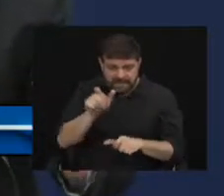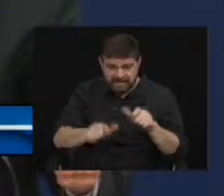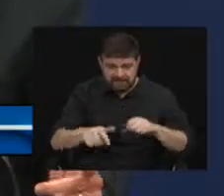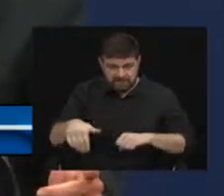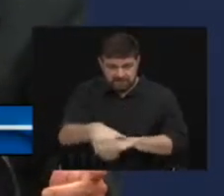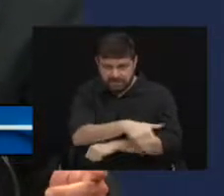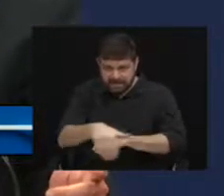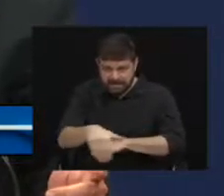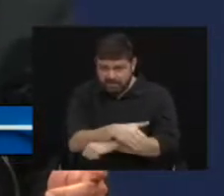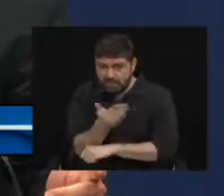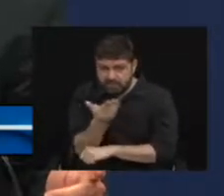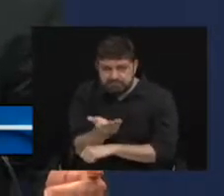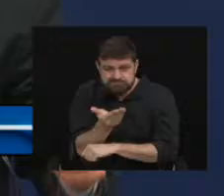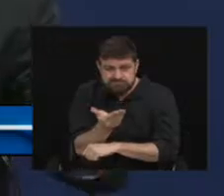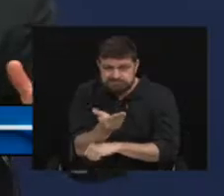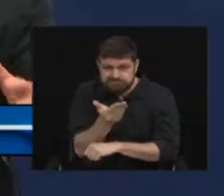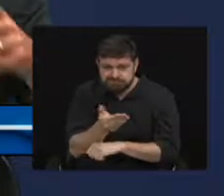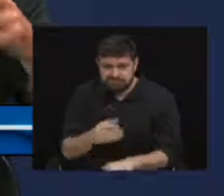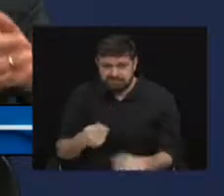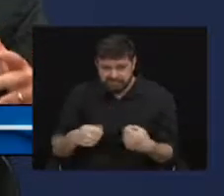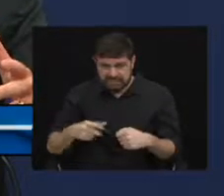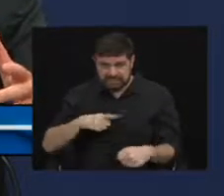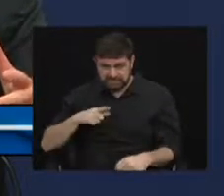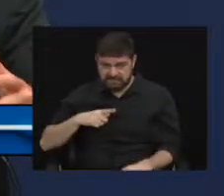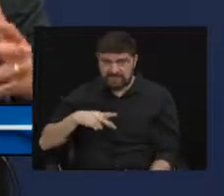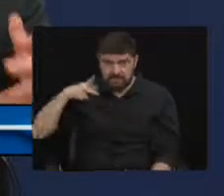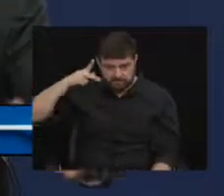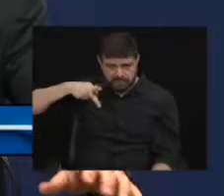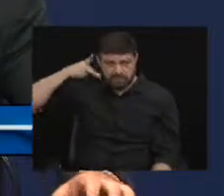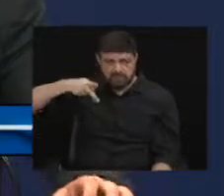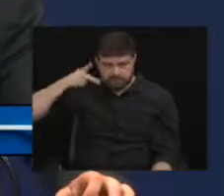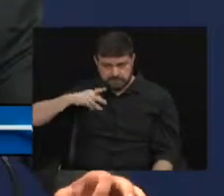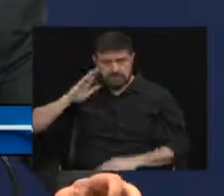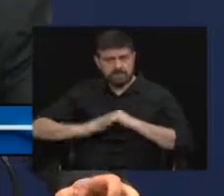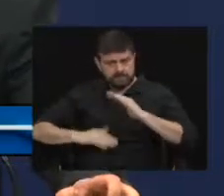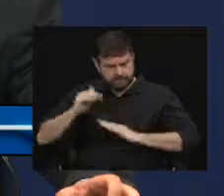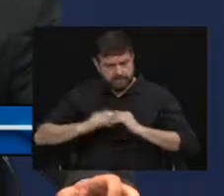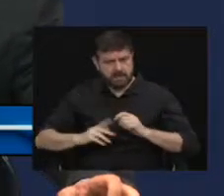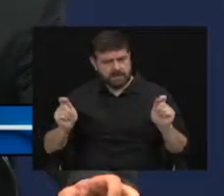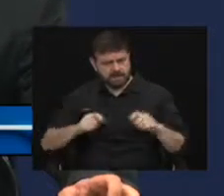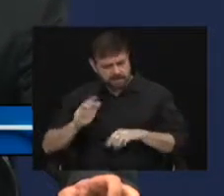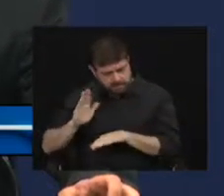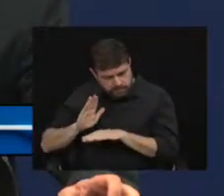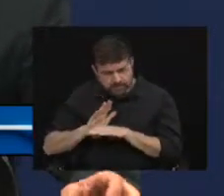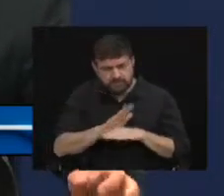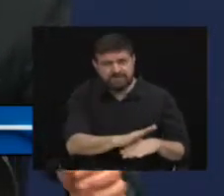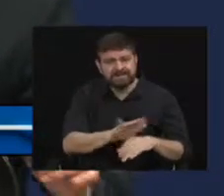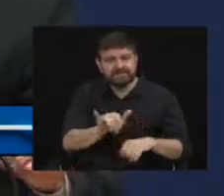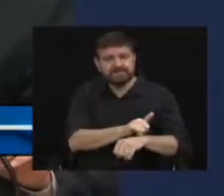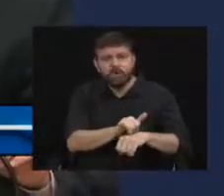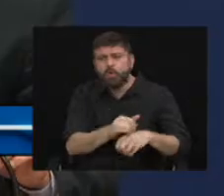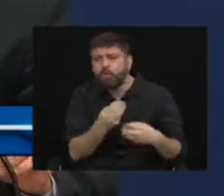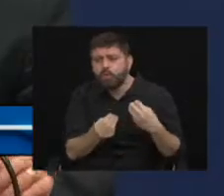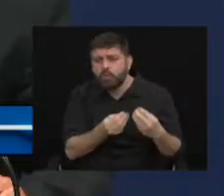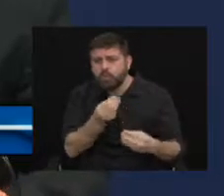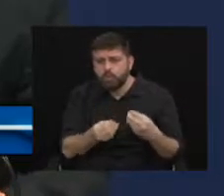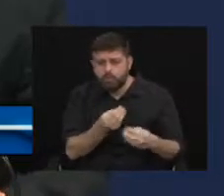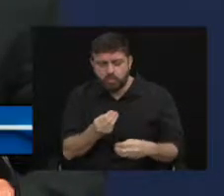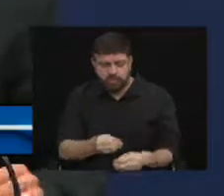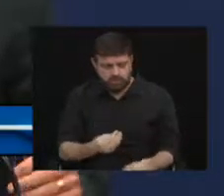cidade. Talvez, no nosso olhar, nós veríamos a necessidade de uma